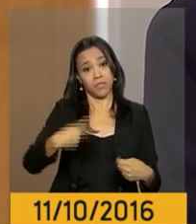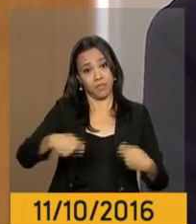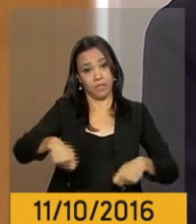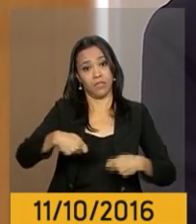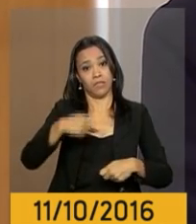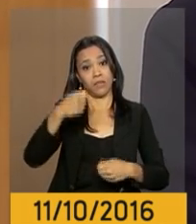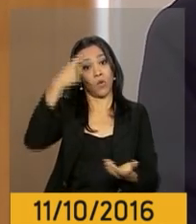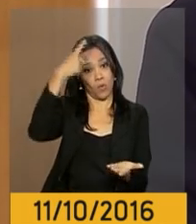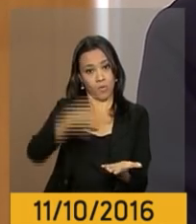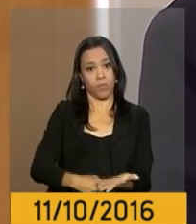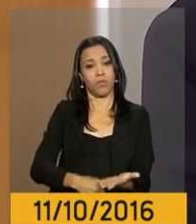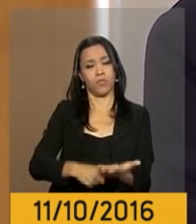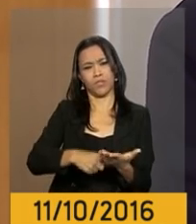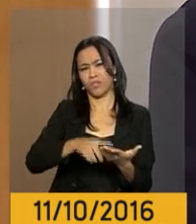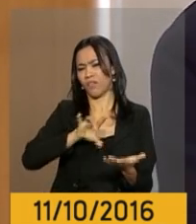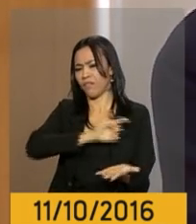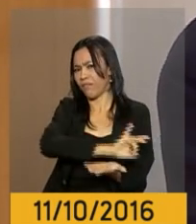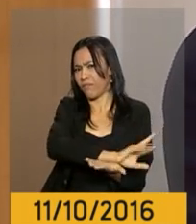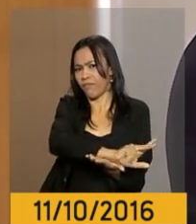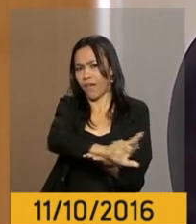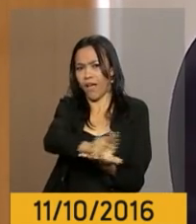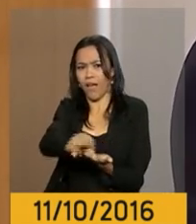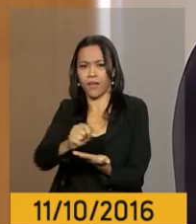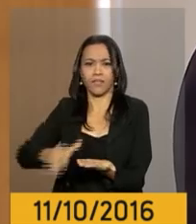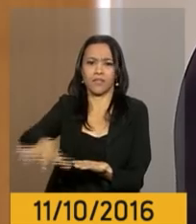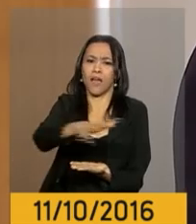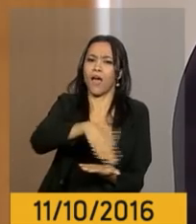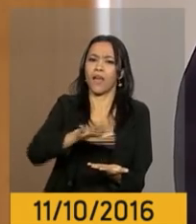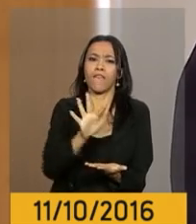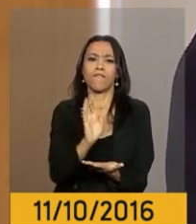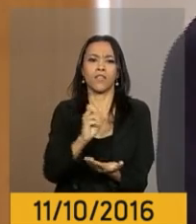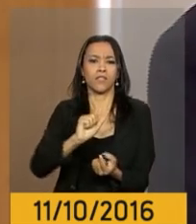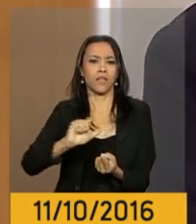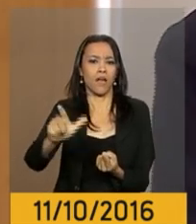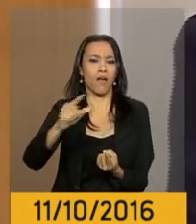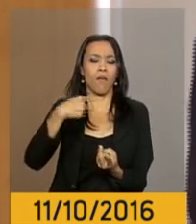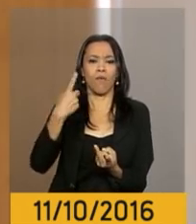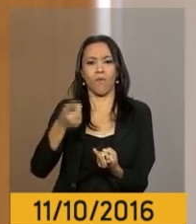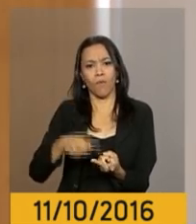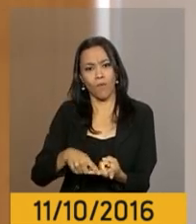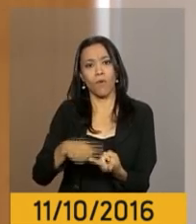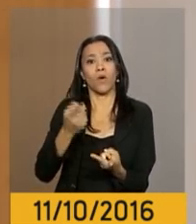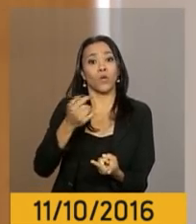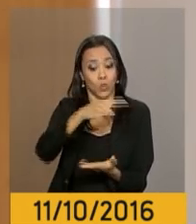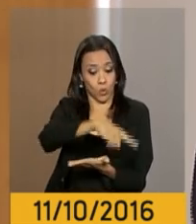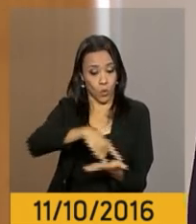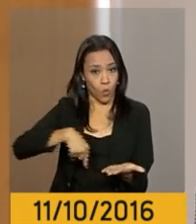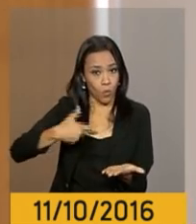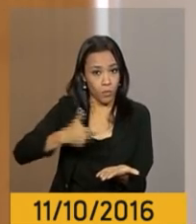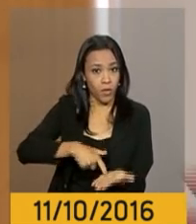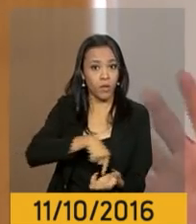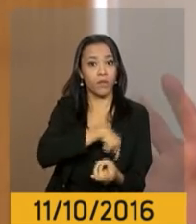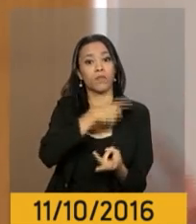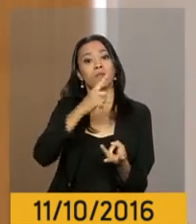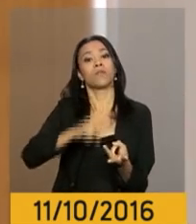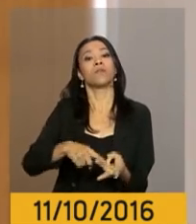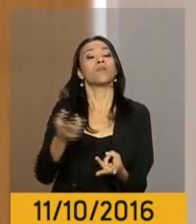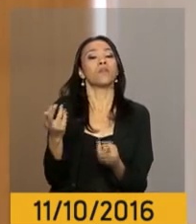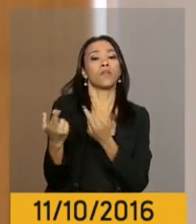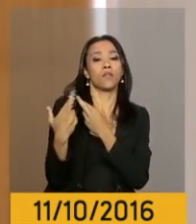responsabilidade em todos os setores responsabilidade fiscal responsabilidade documental e